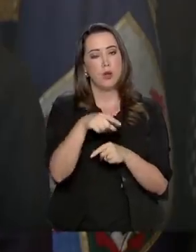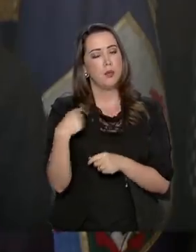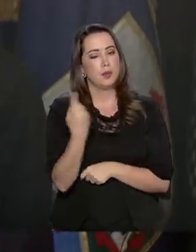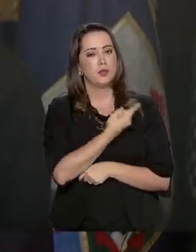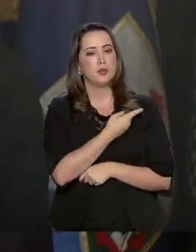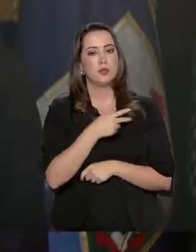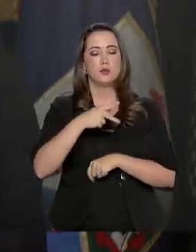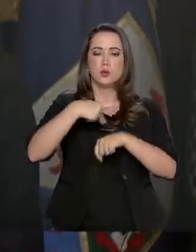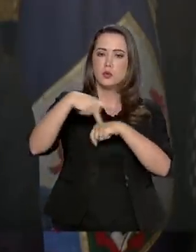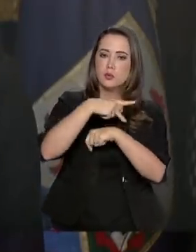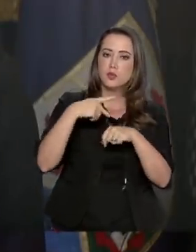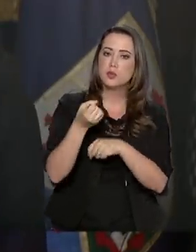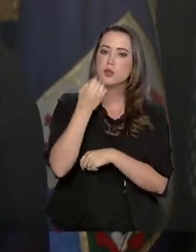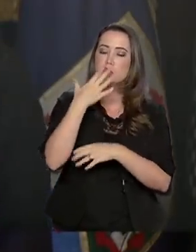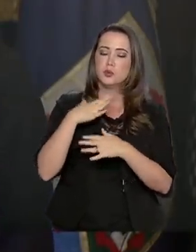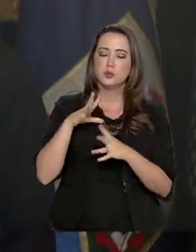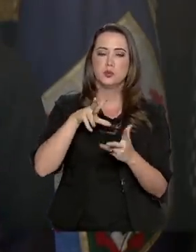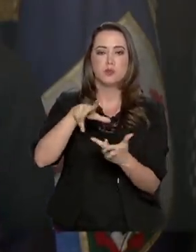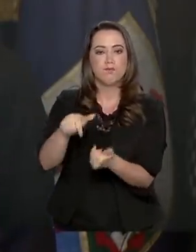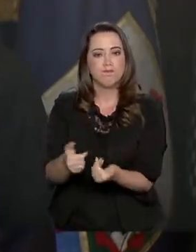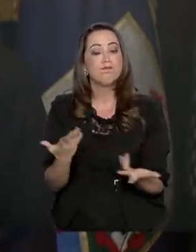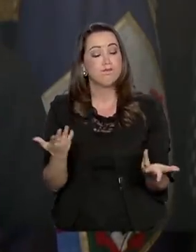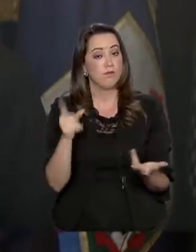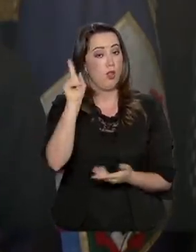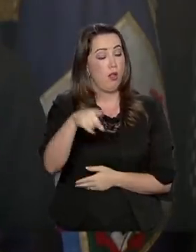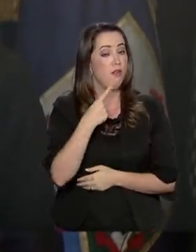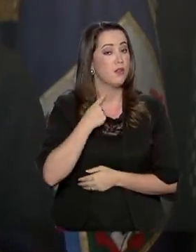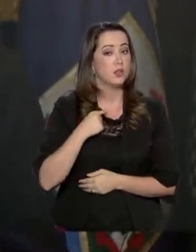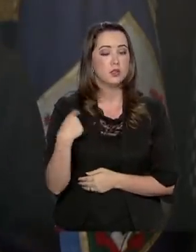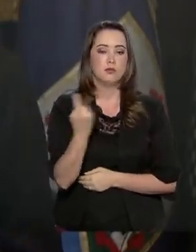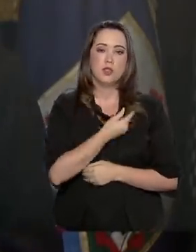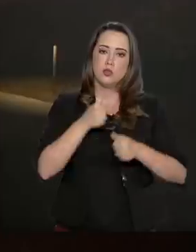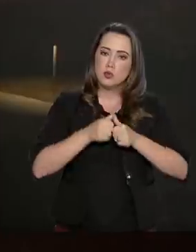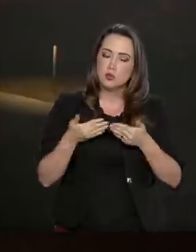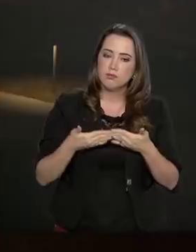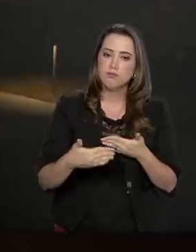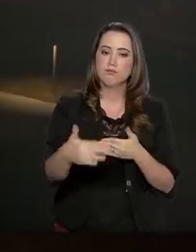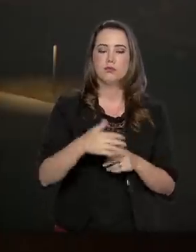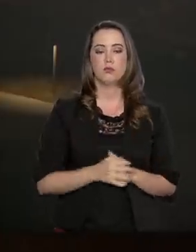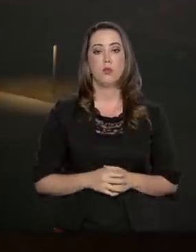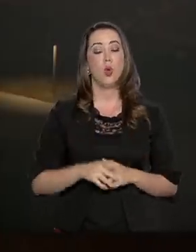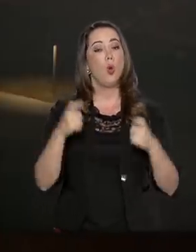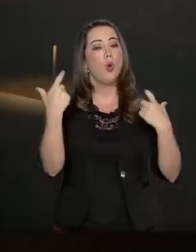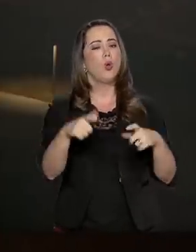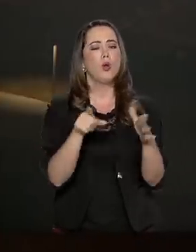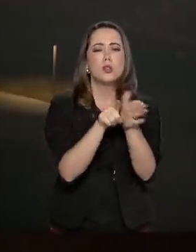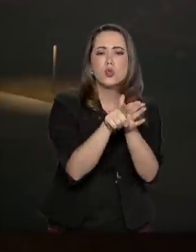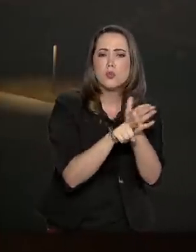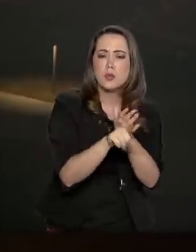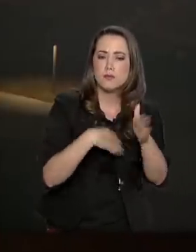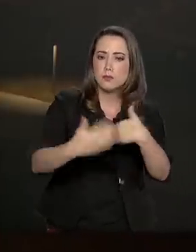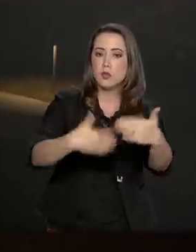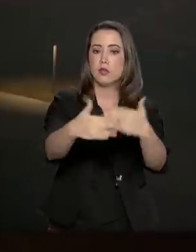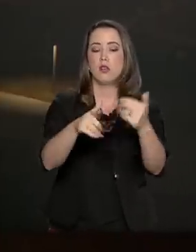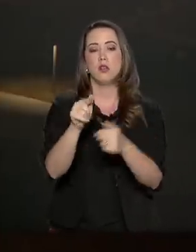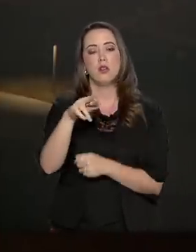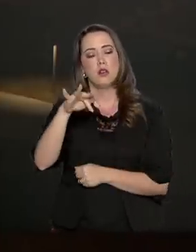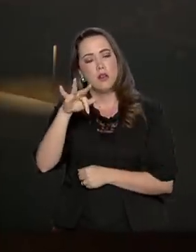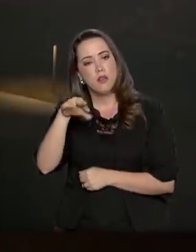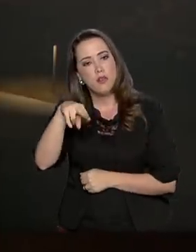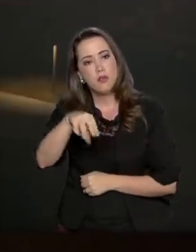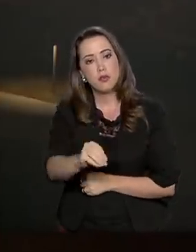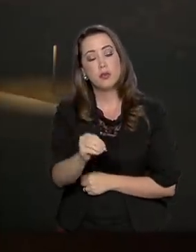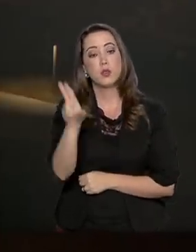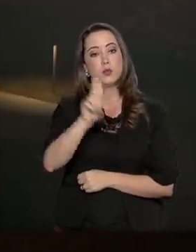nosso povo e para o bem do mundo. Essa é a intenção, então, de eu estar aqui. O Centro de Pesquisas Avançadas em Grafeno da